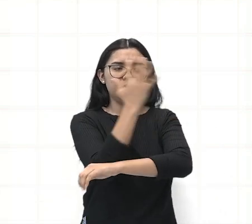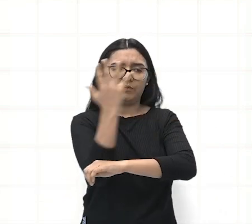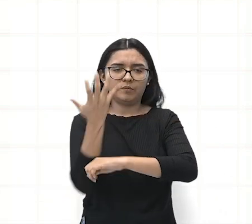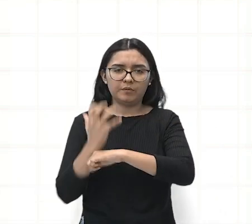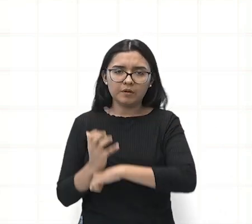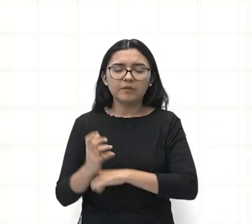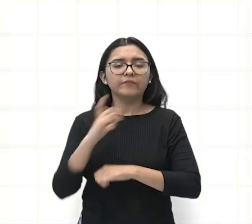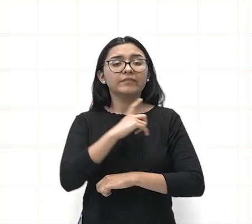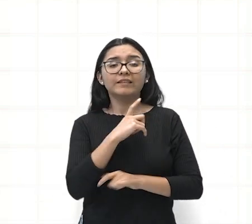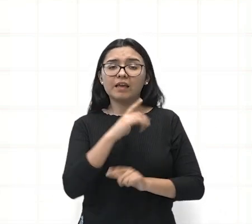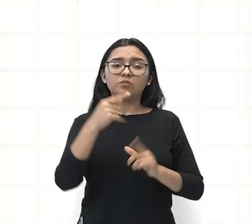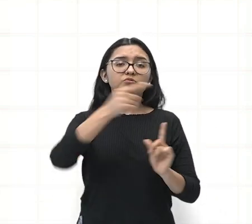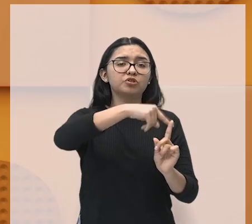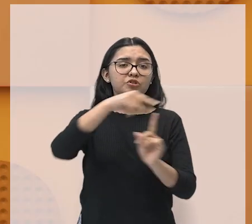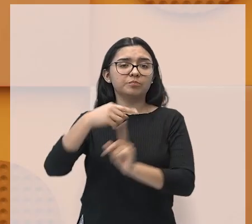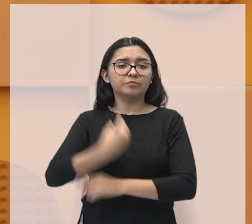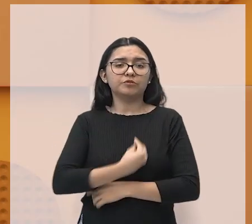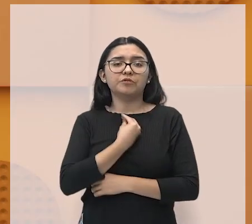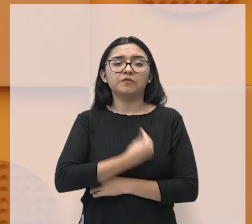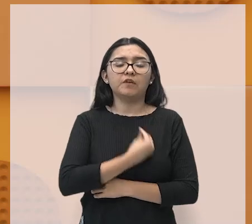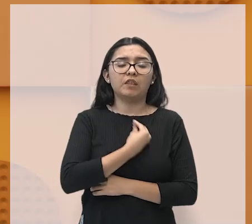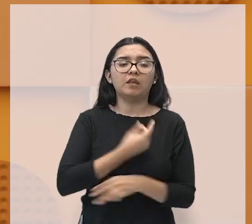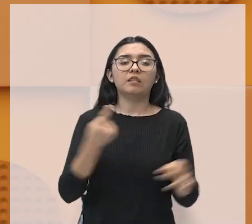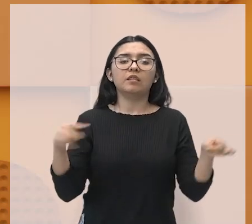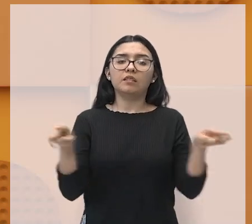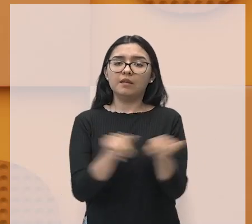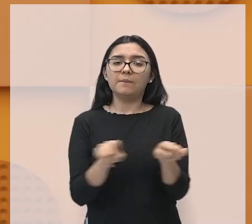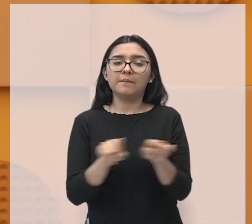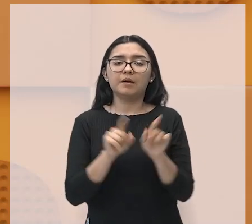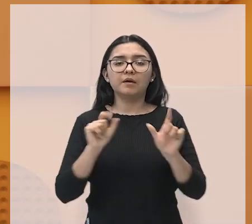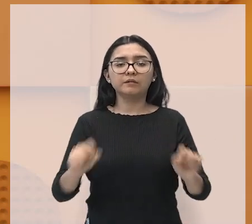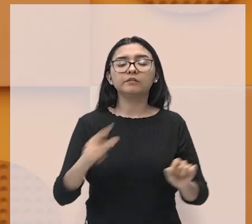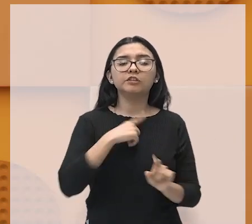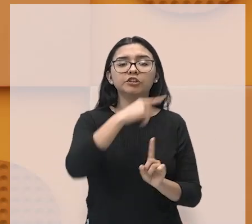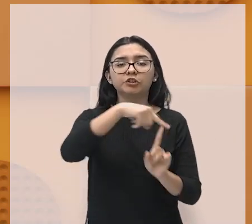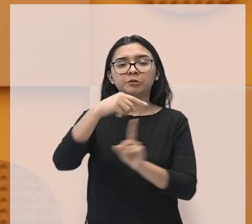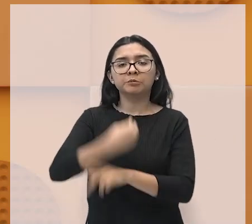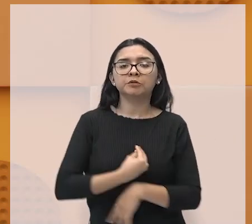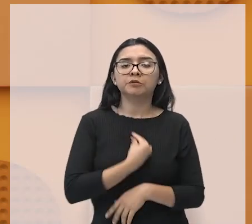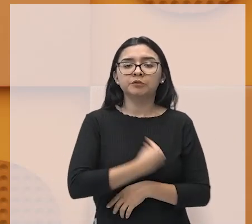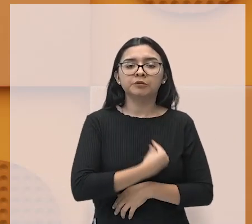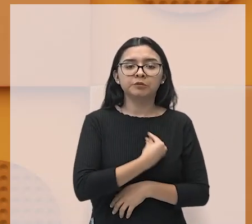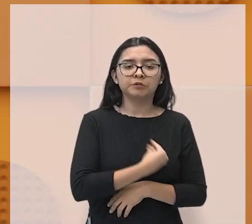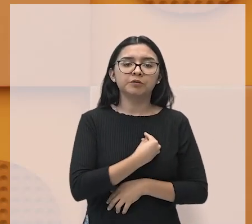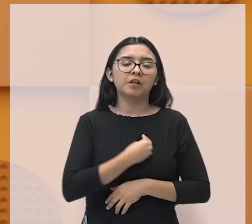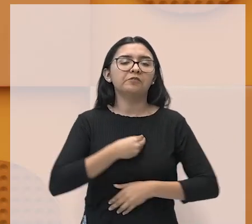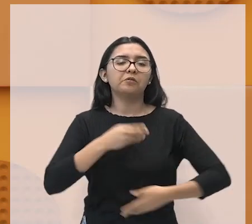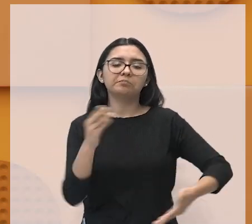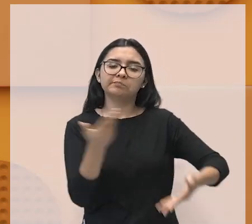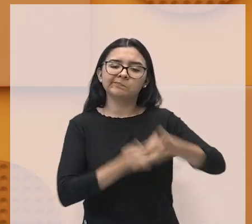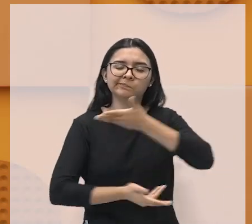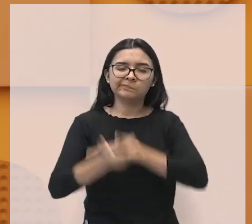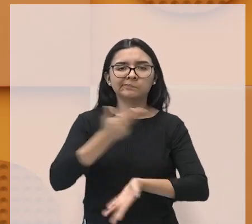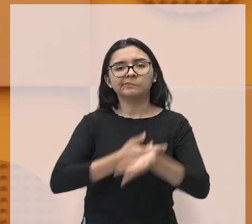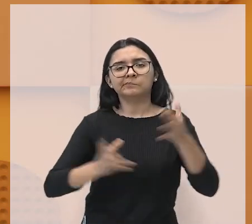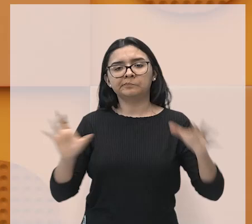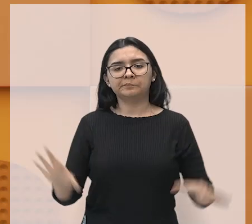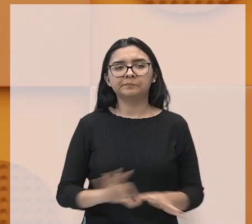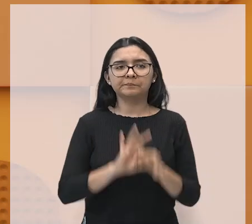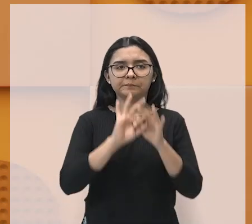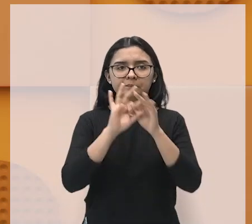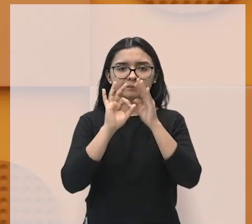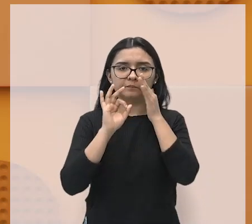então, uma forma de vida, e também essas formas de vida vão se interagir. Vai haver